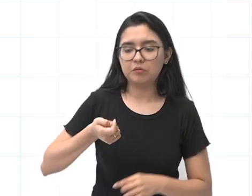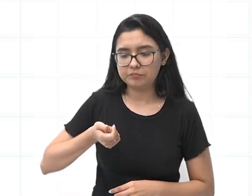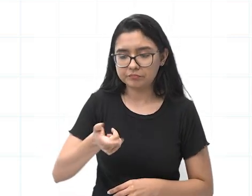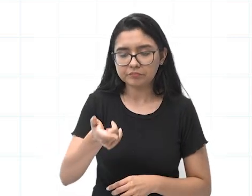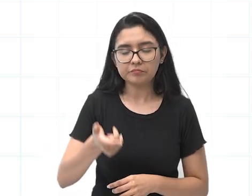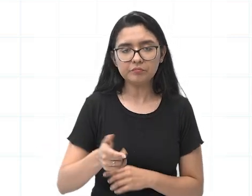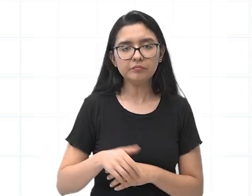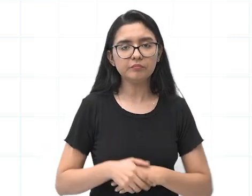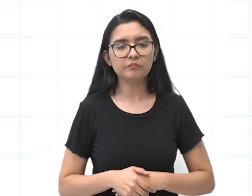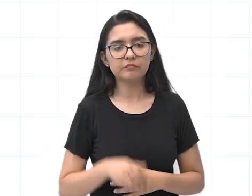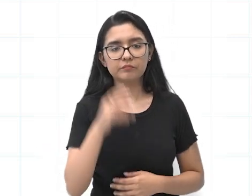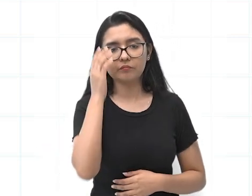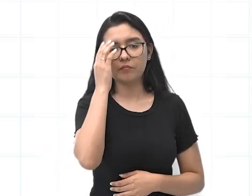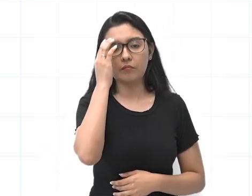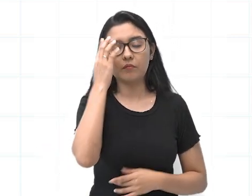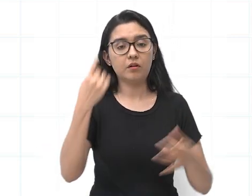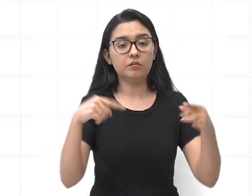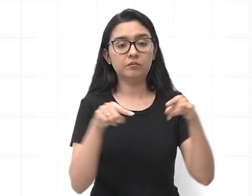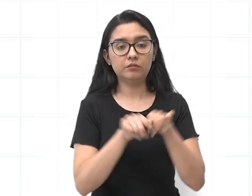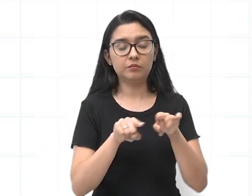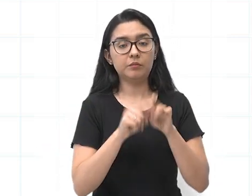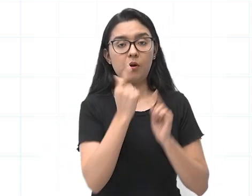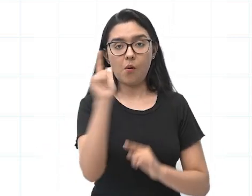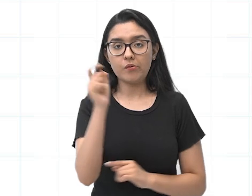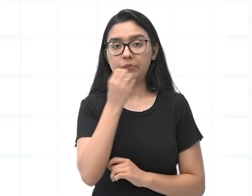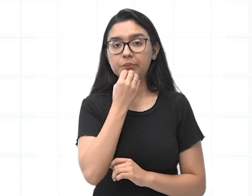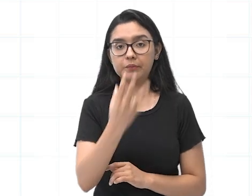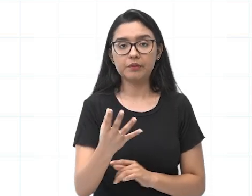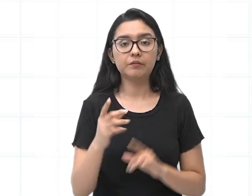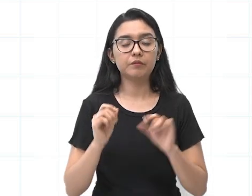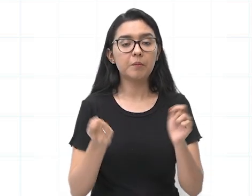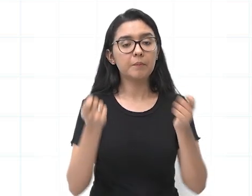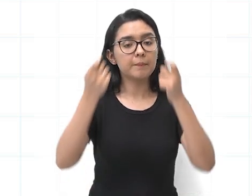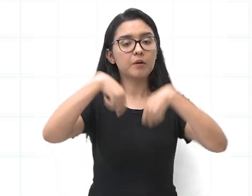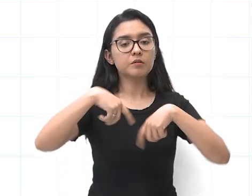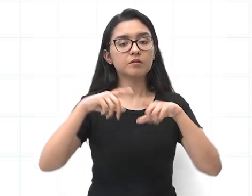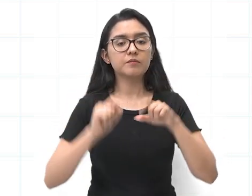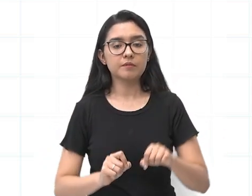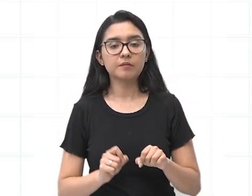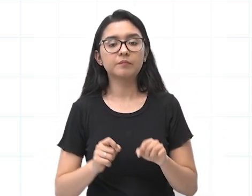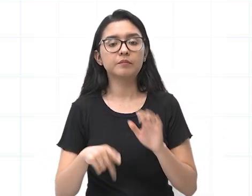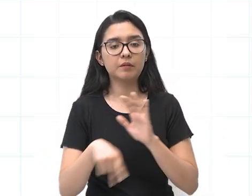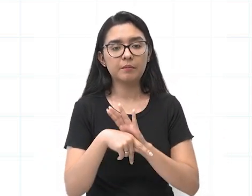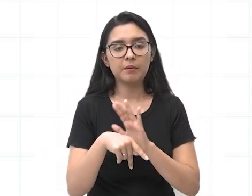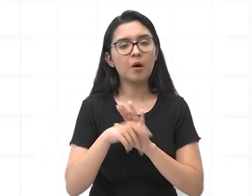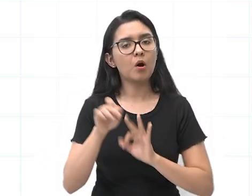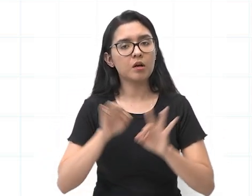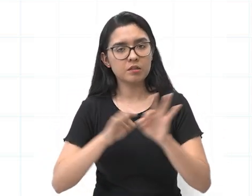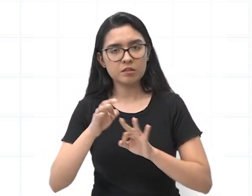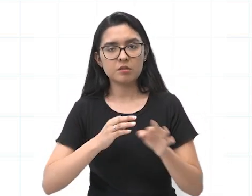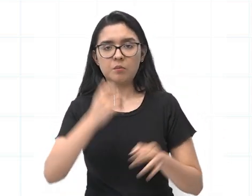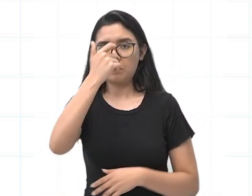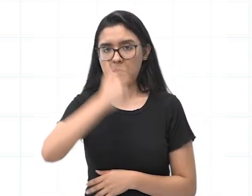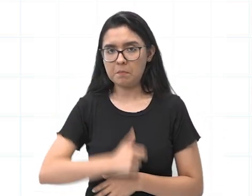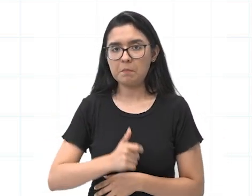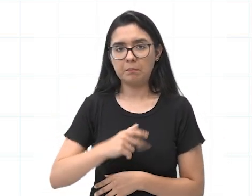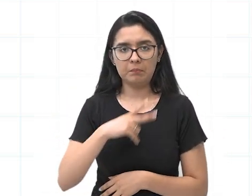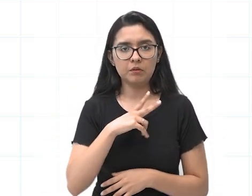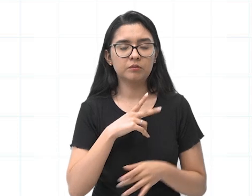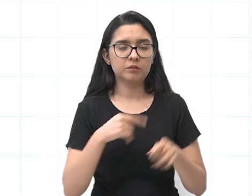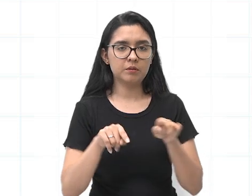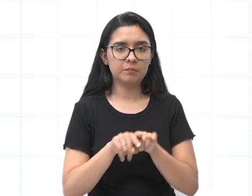Muito bem, agora que a gente já relembrou, né, cada um desses jogos, vamos prosseguir. Eu quero novamente